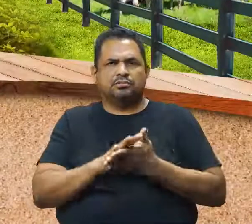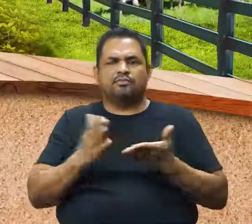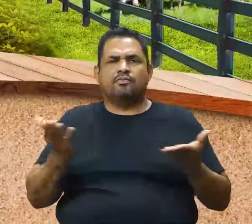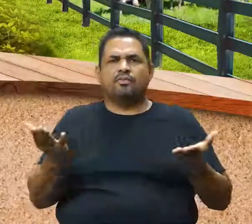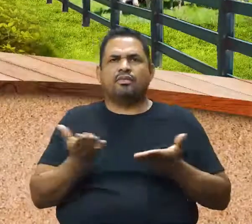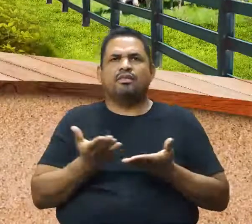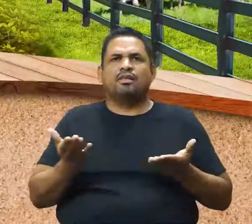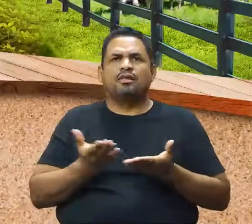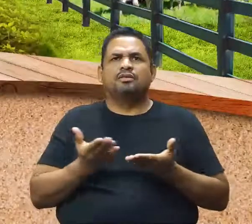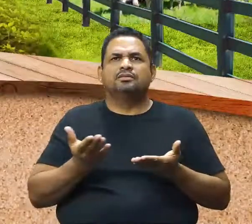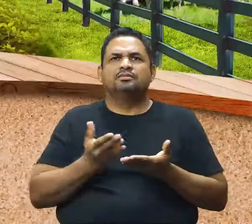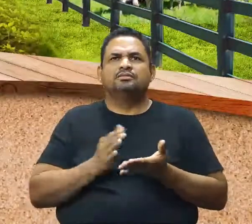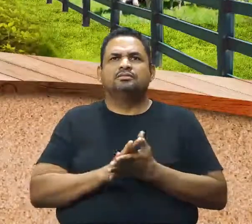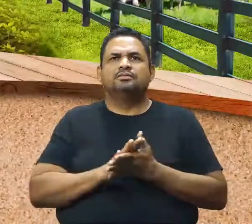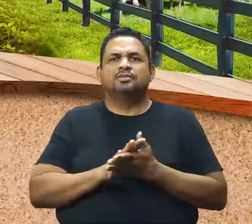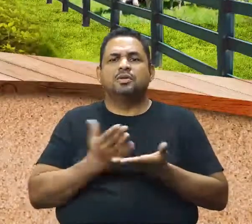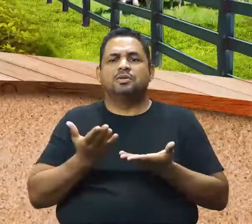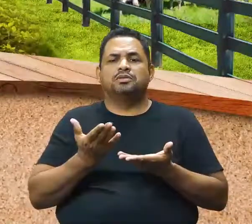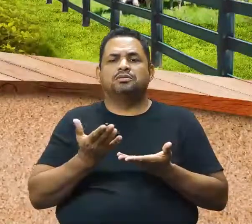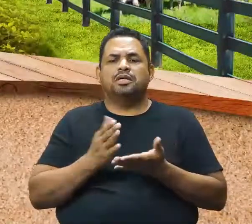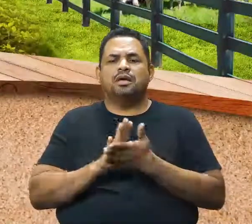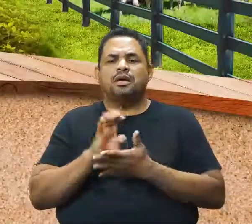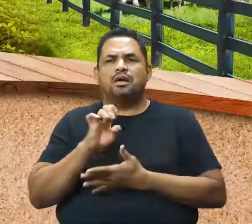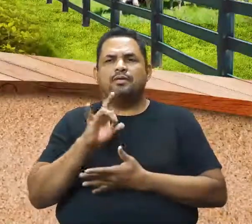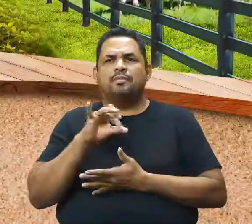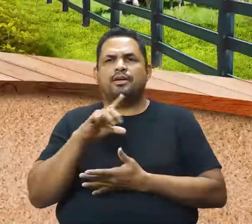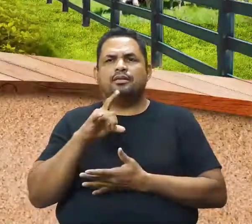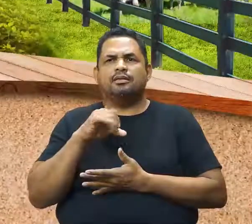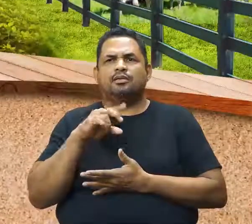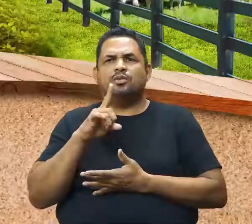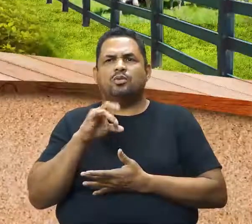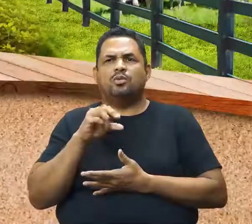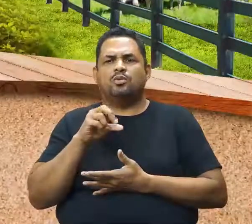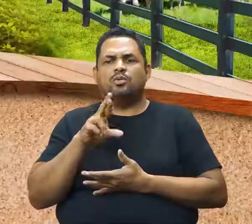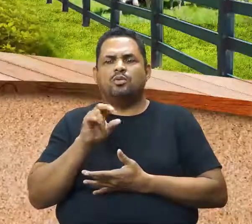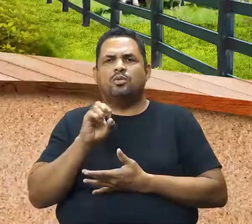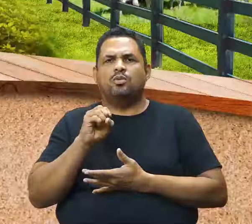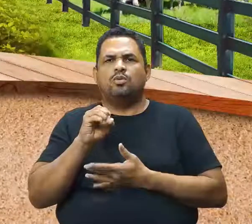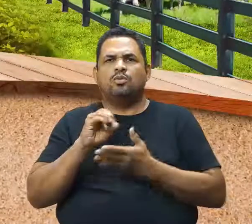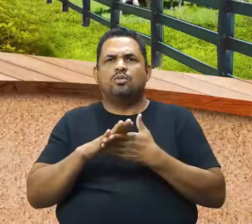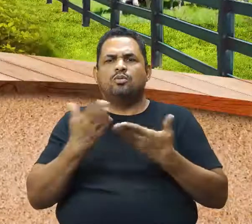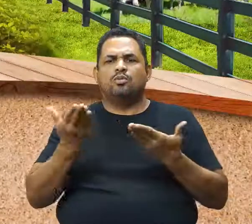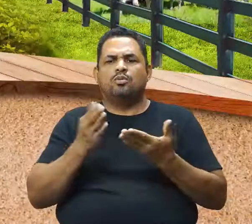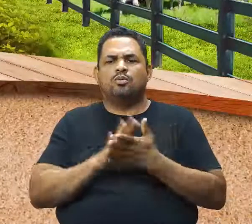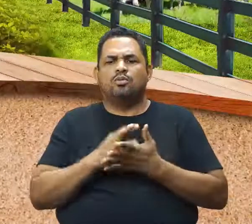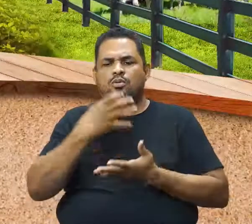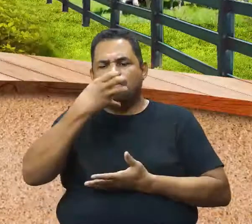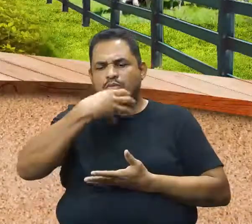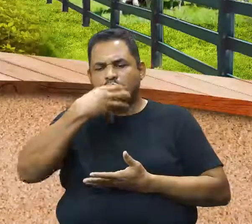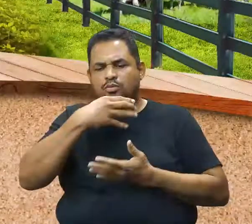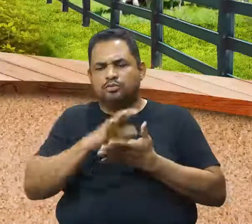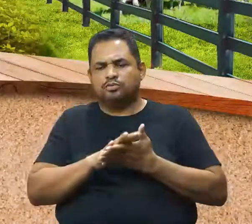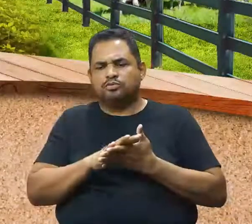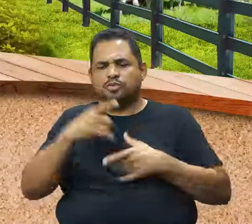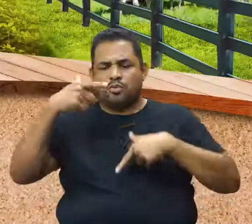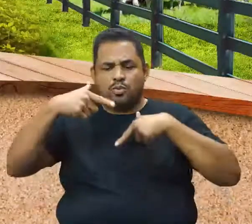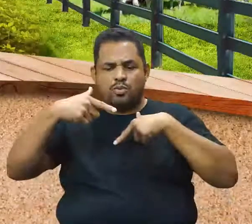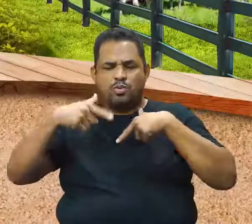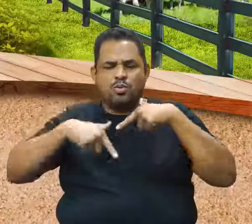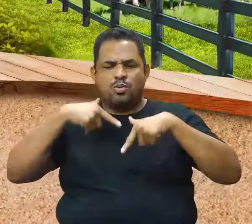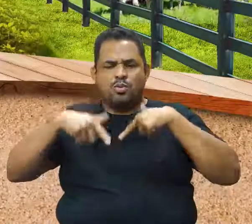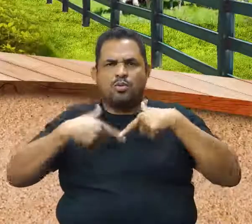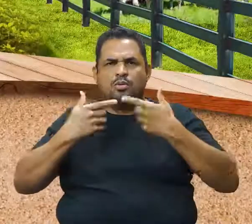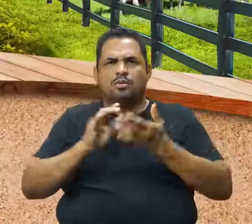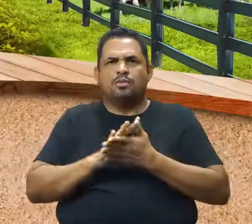mercado está sendo empreendedor. Você, produtor, fruticultor, né, tem que